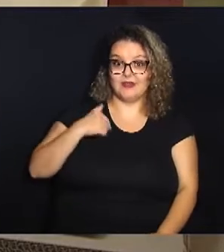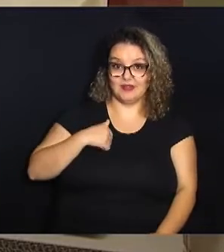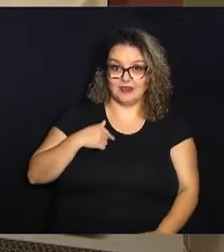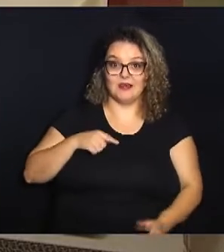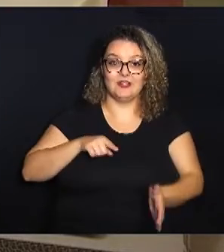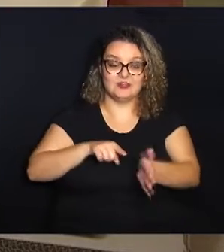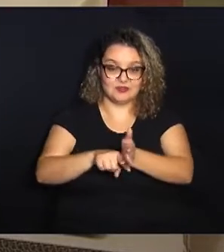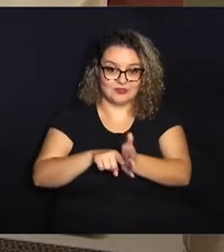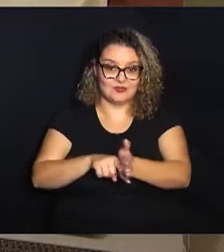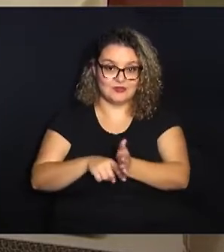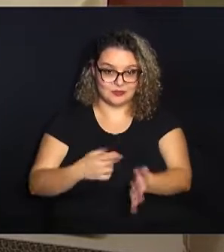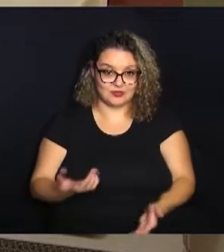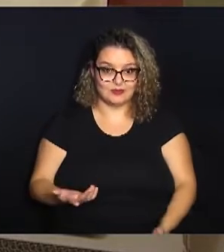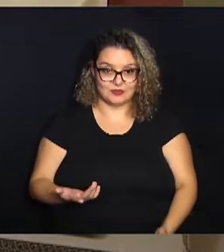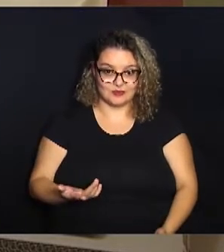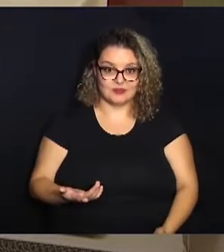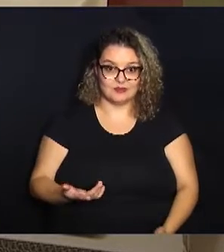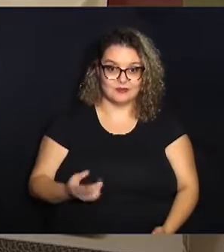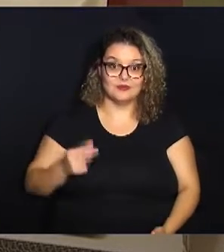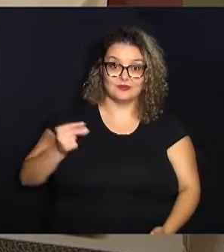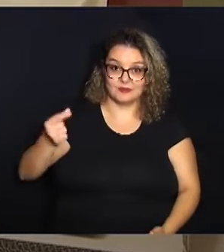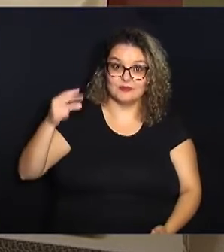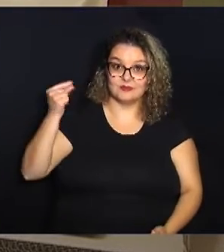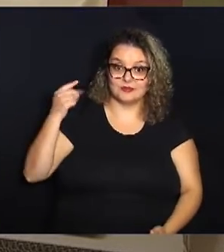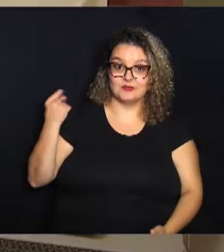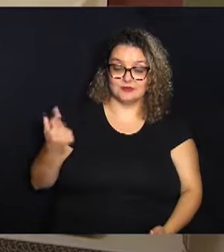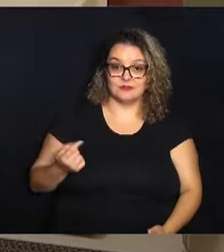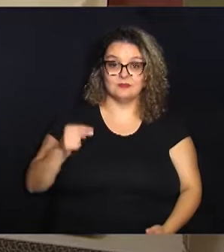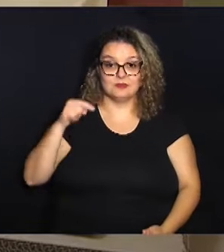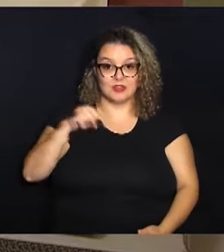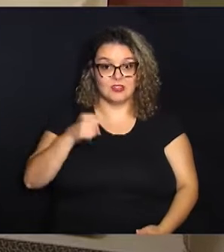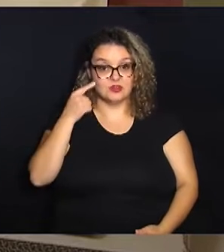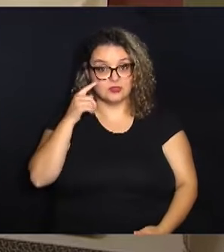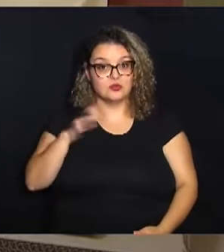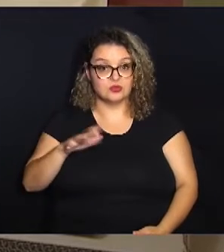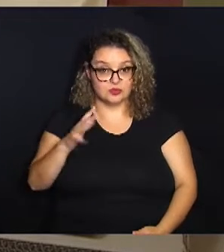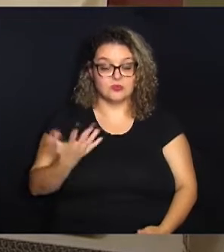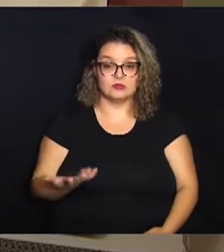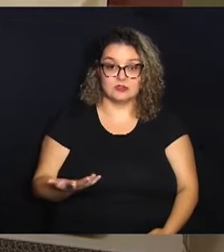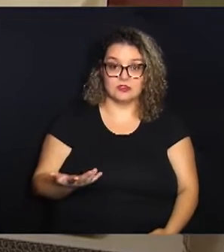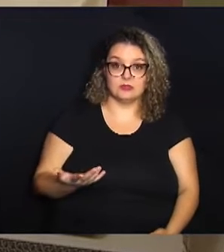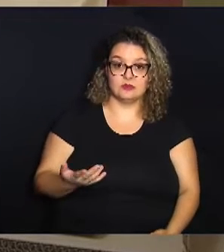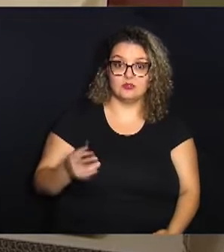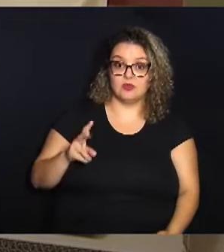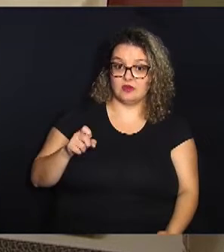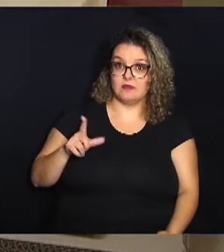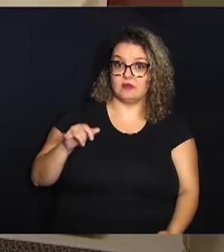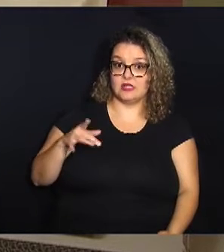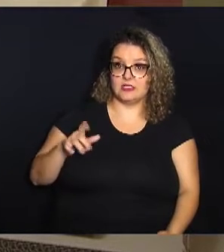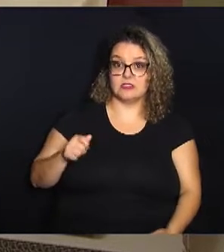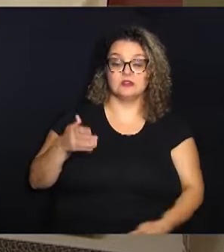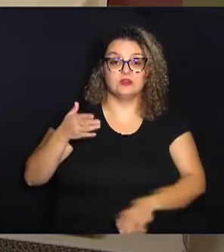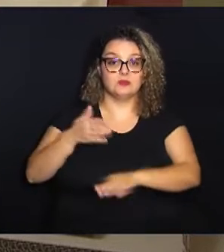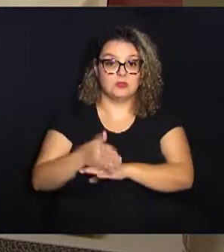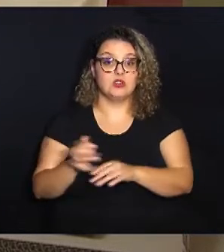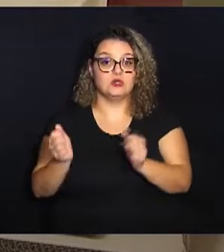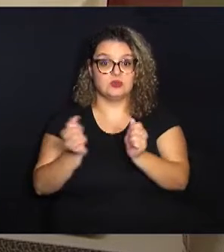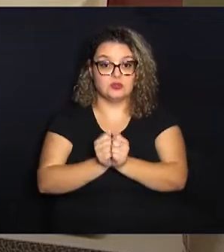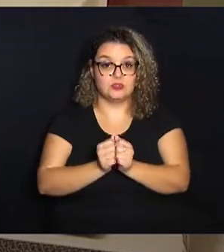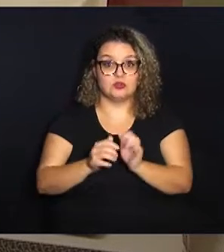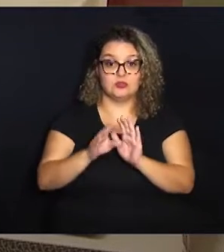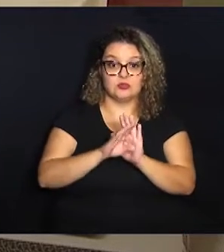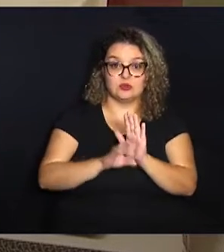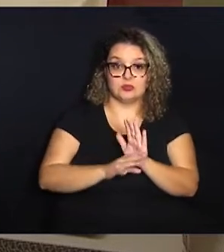pesquisador, de longa data, mas essa foi uma ideia vinda de uma validação que a gente participou junto com um programa